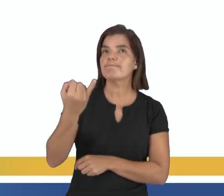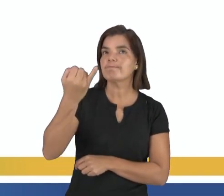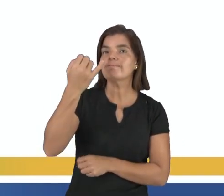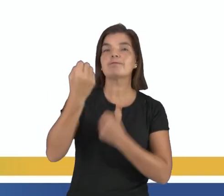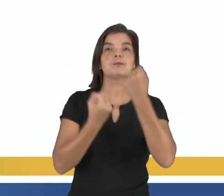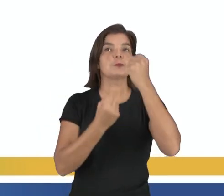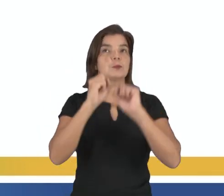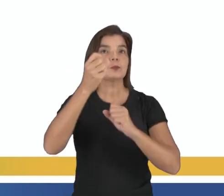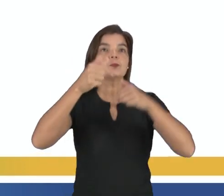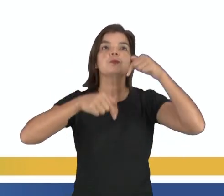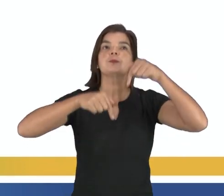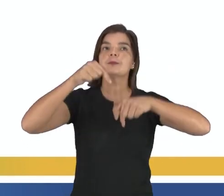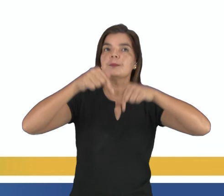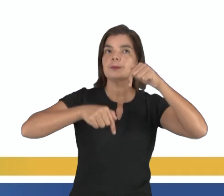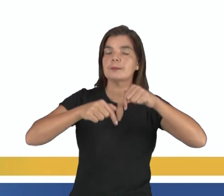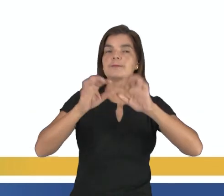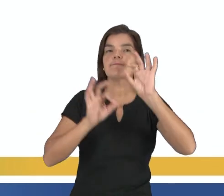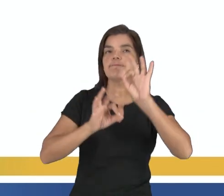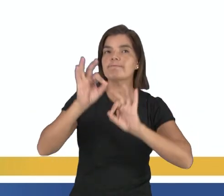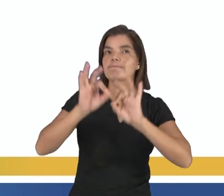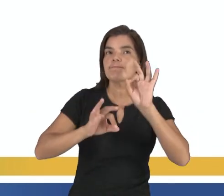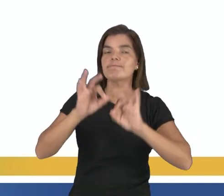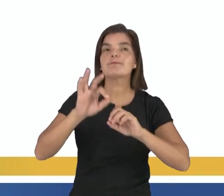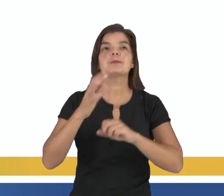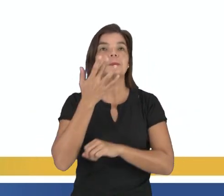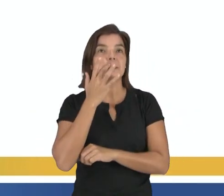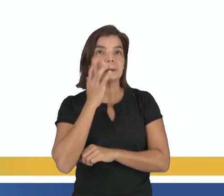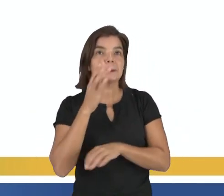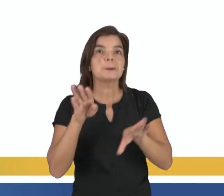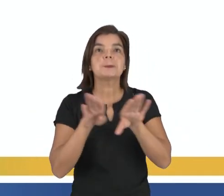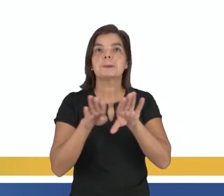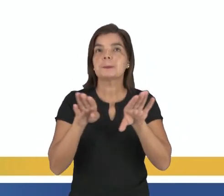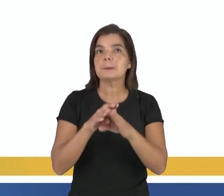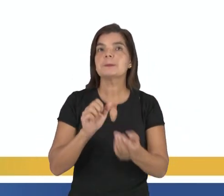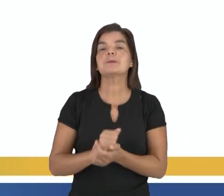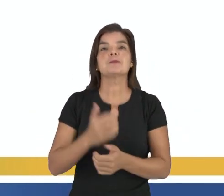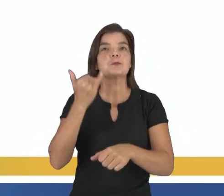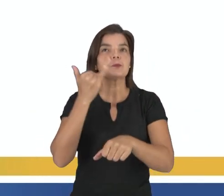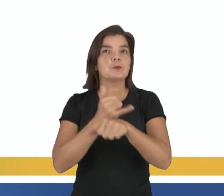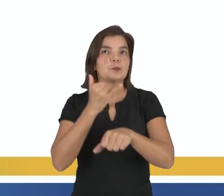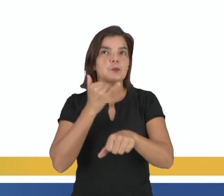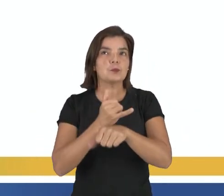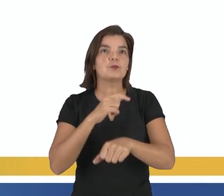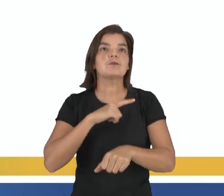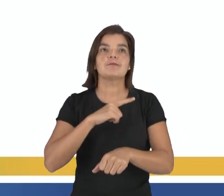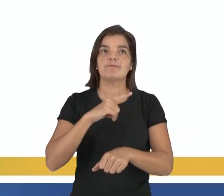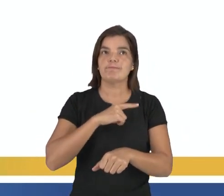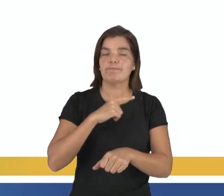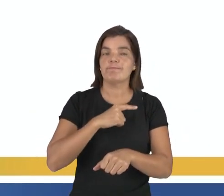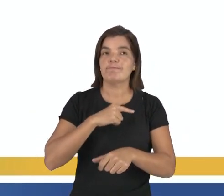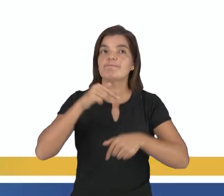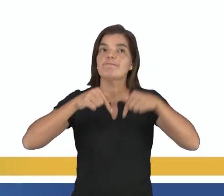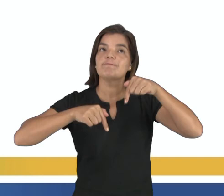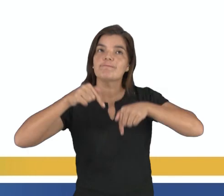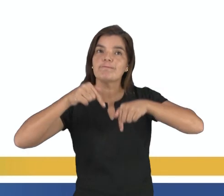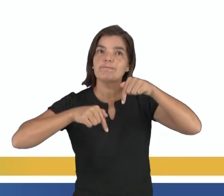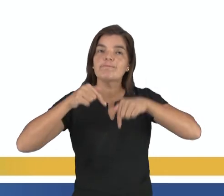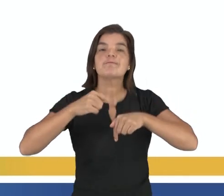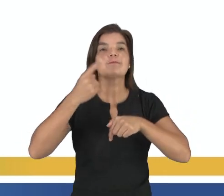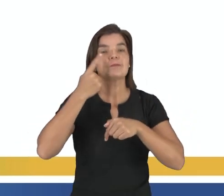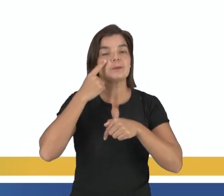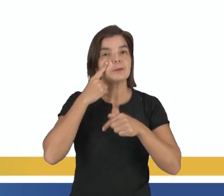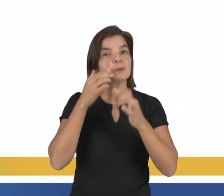indústria química e na produção de metais. Considerando que o ferro é obtido através da reação, então ele dá